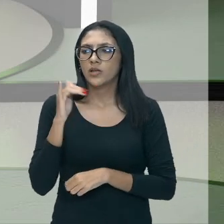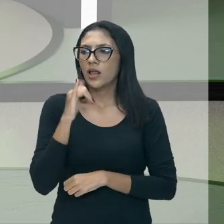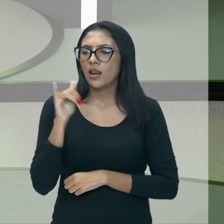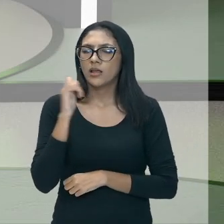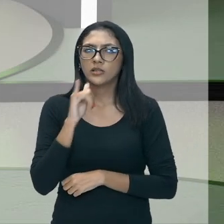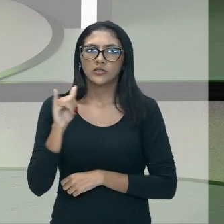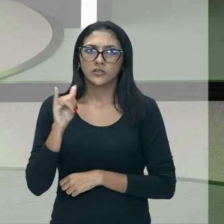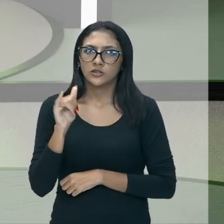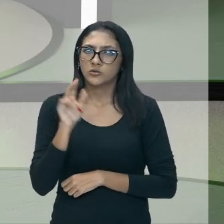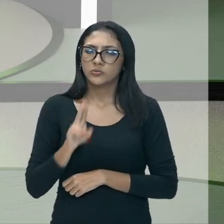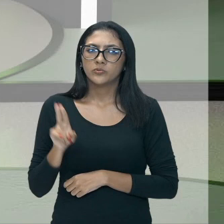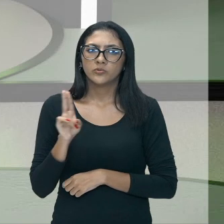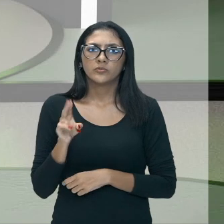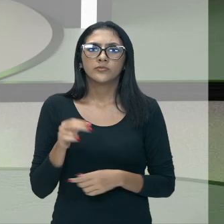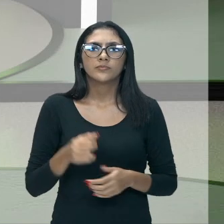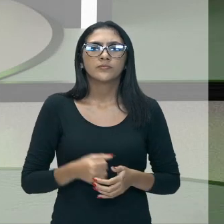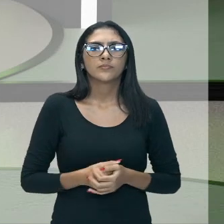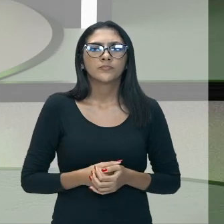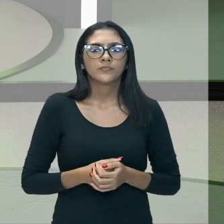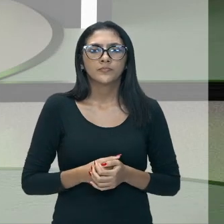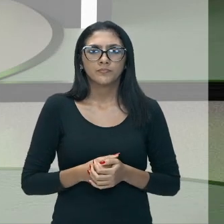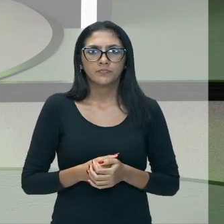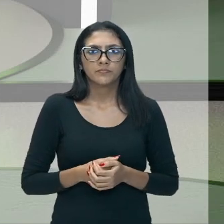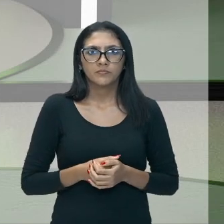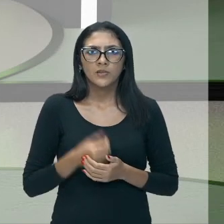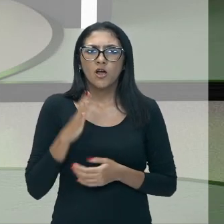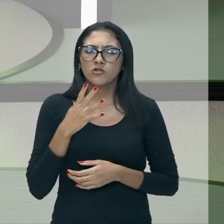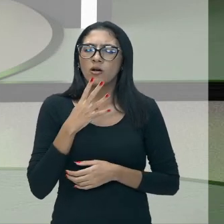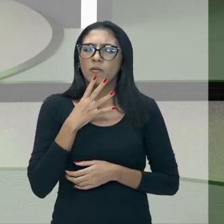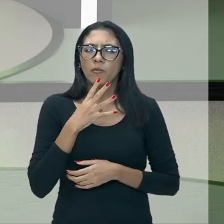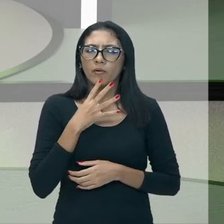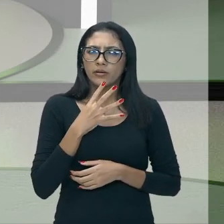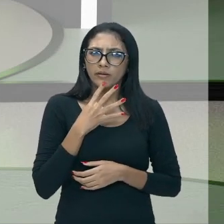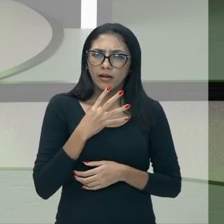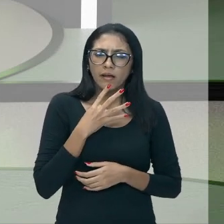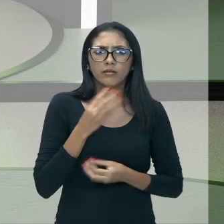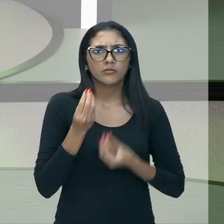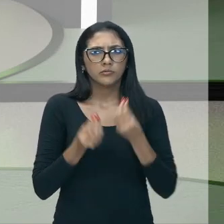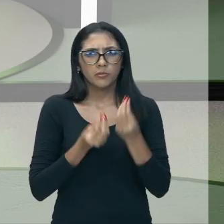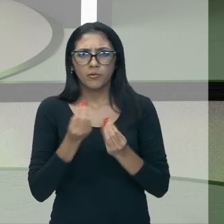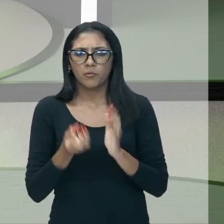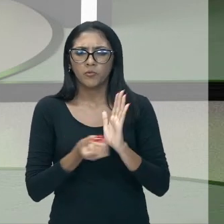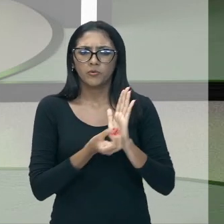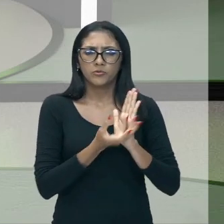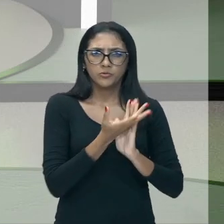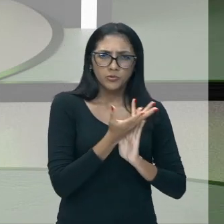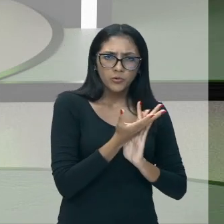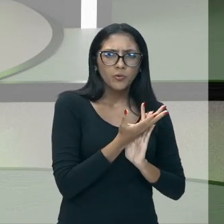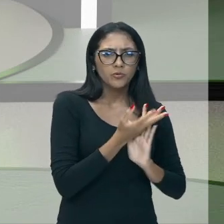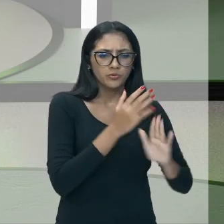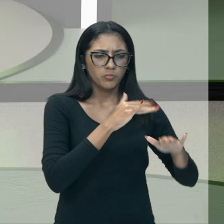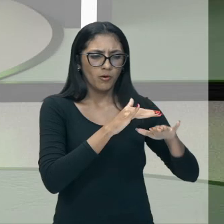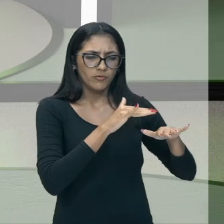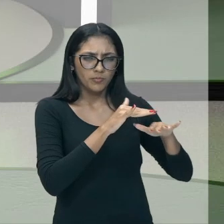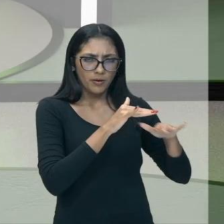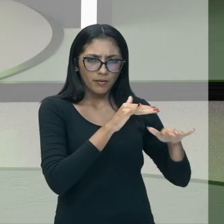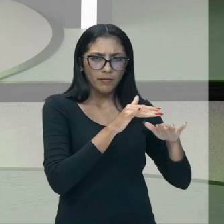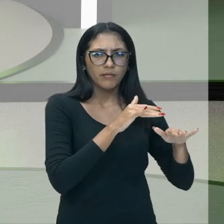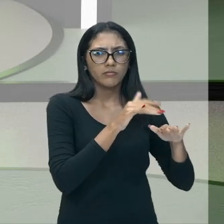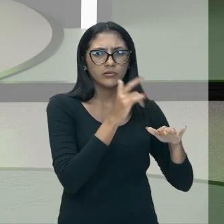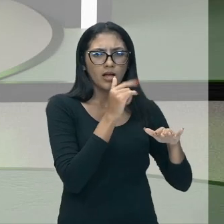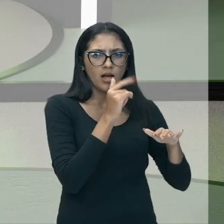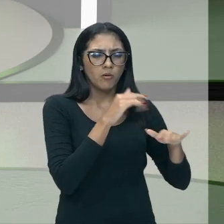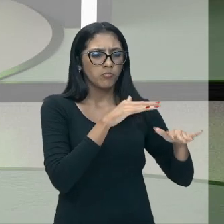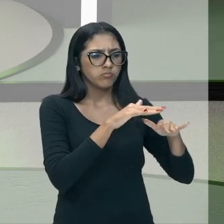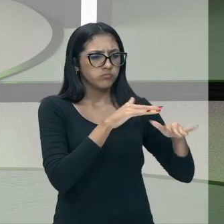E agora que eu sei, desde o início que falamos, que vem a energia elétrica, quando vem